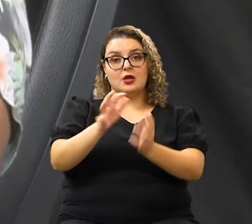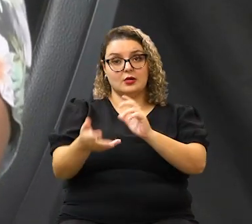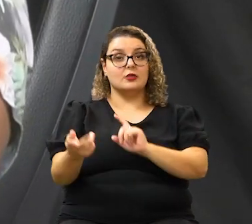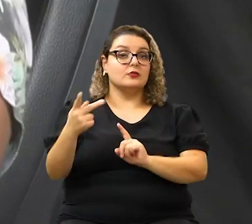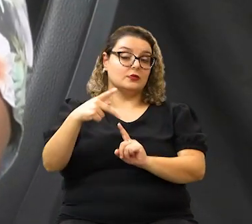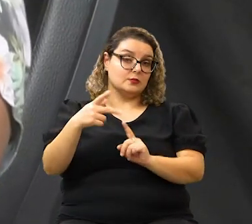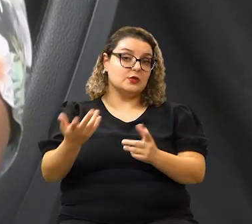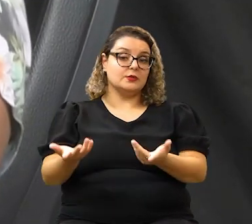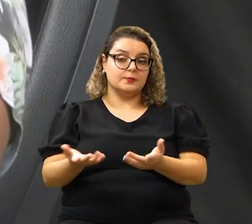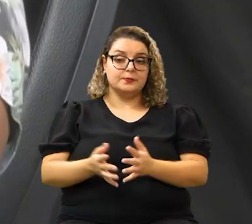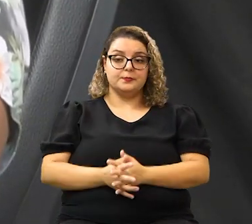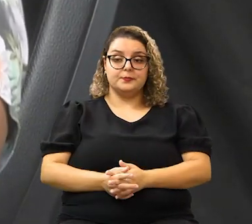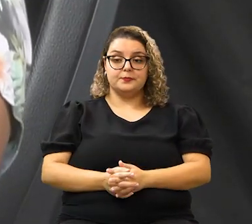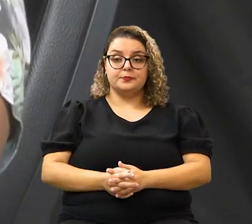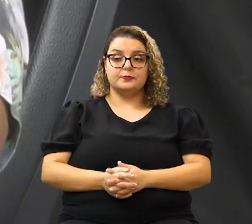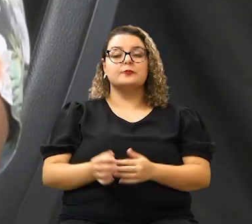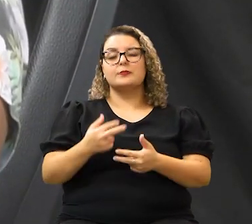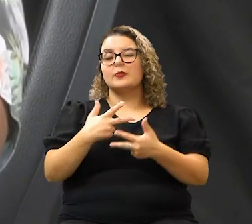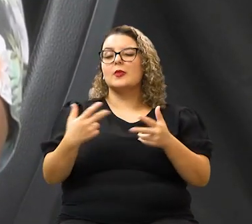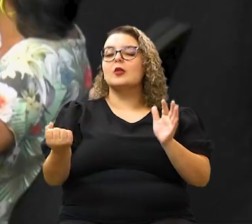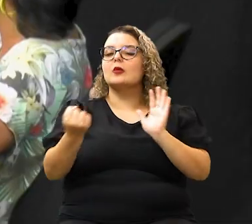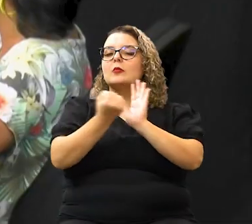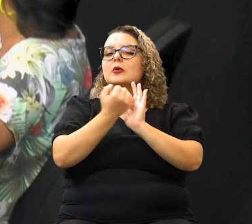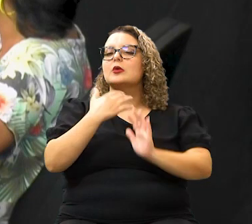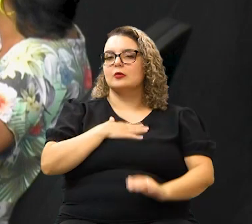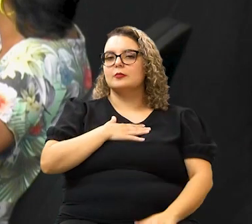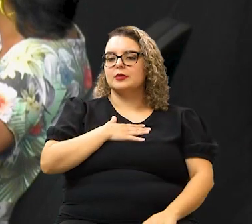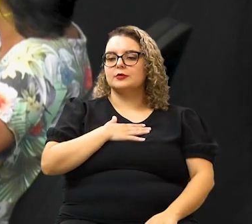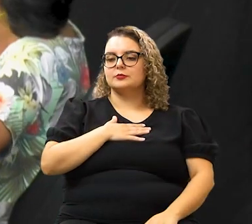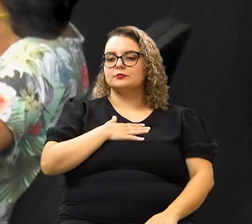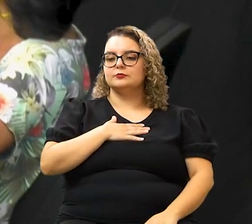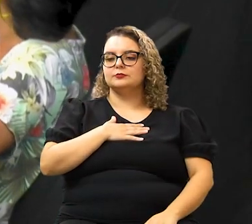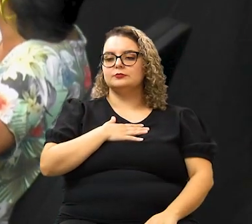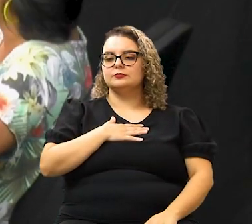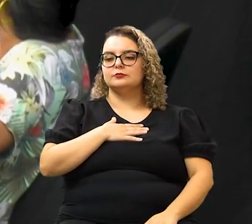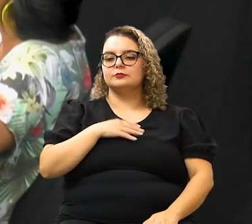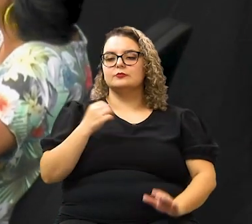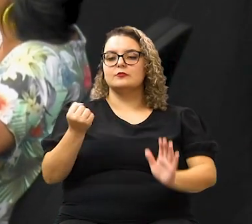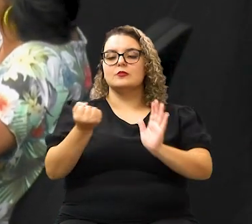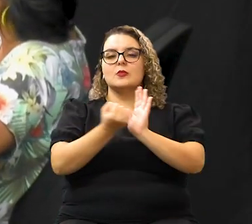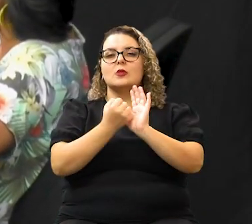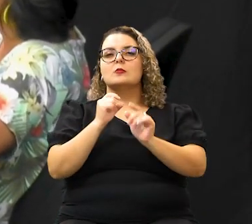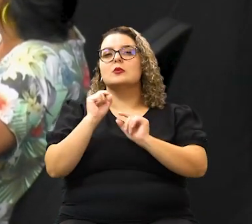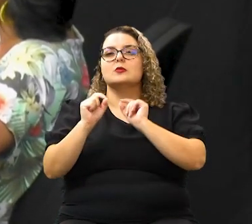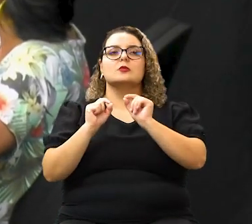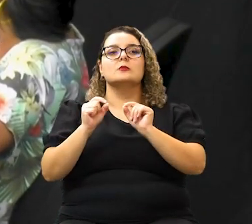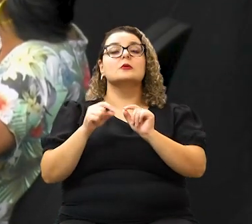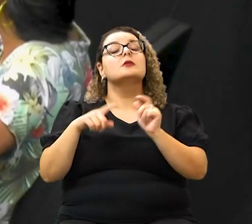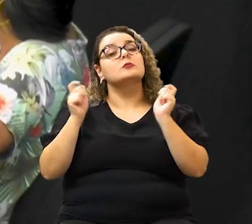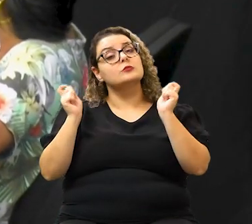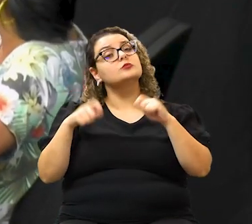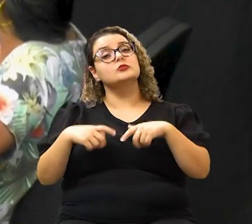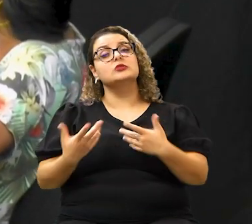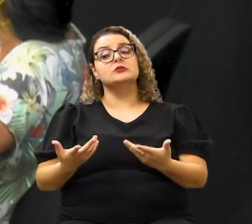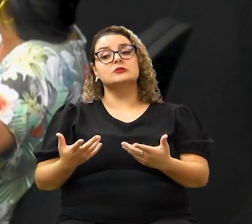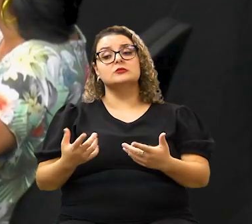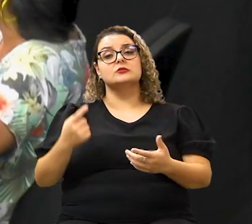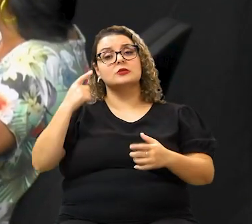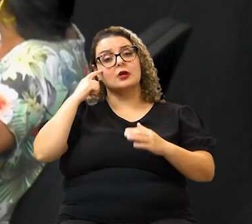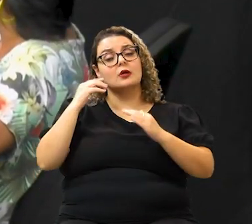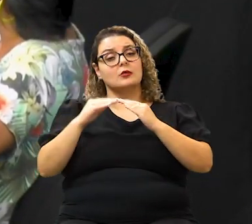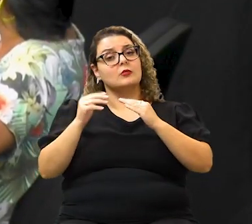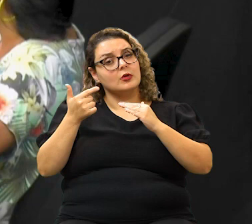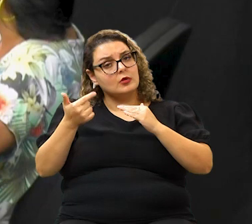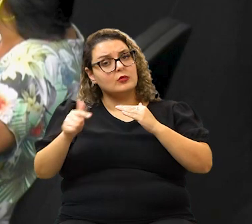marcou muito, assim, sabe? Entendi. Me marcou no seguinte sentido de que é possível você manter a coerência, sabe? É possível você ter